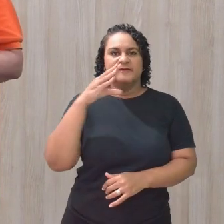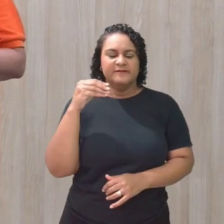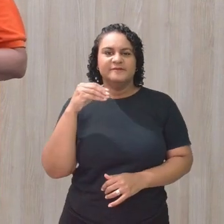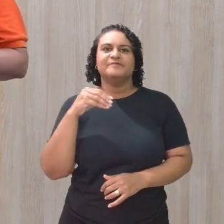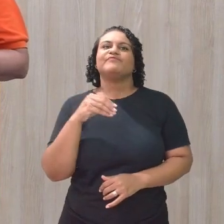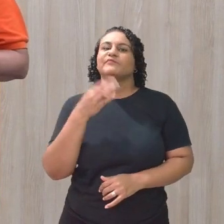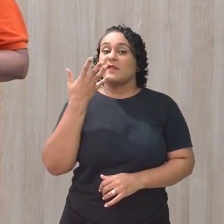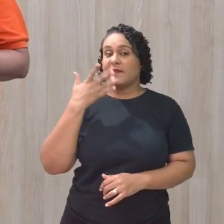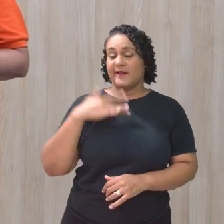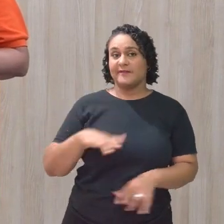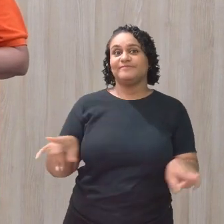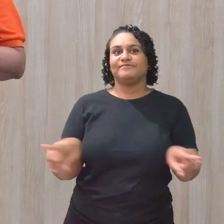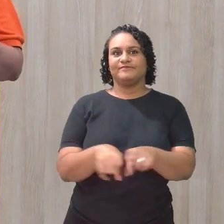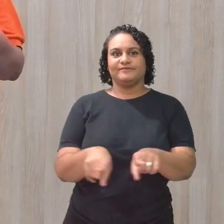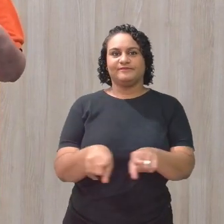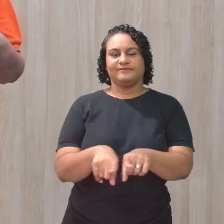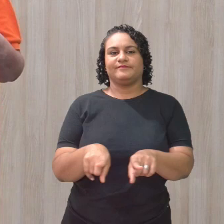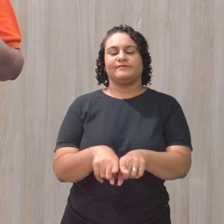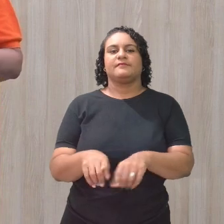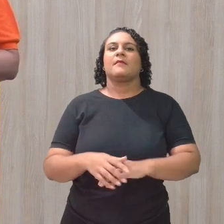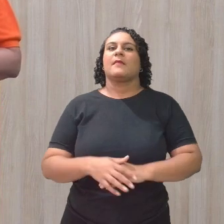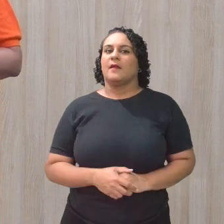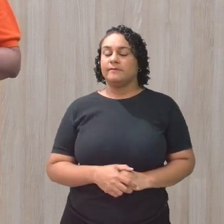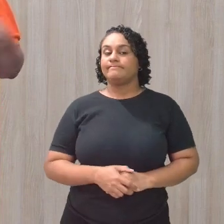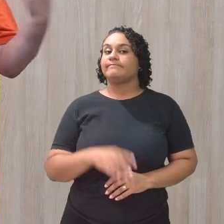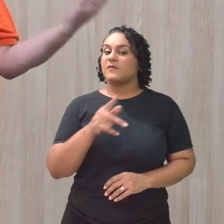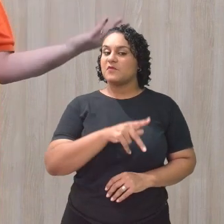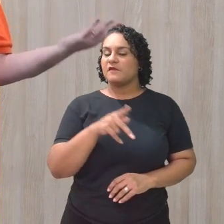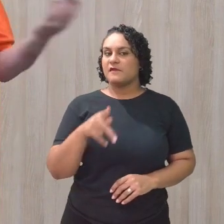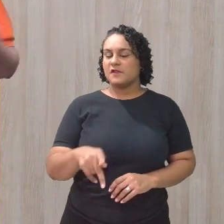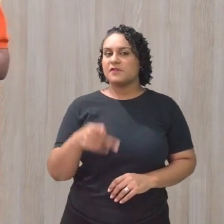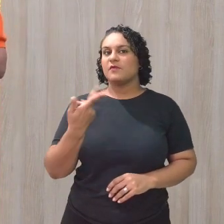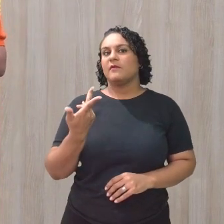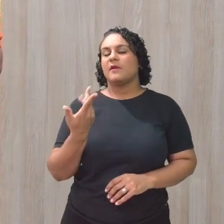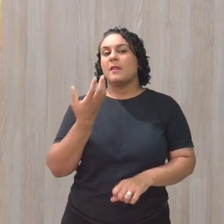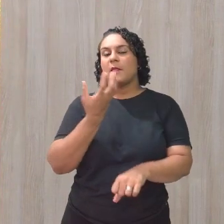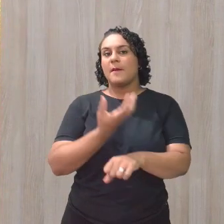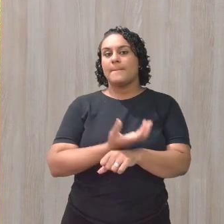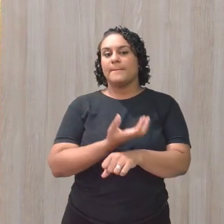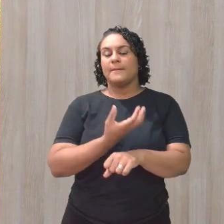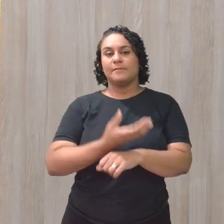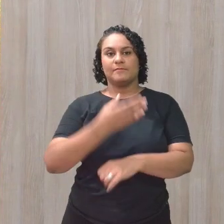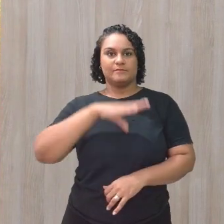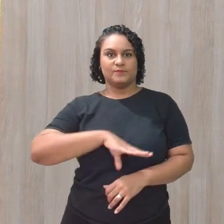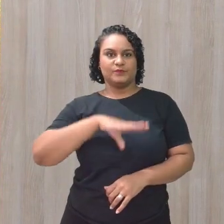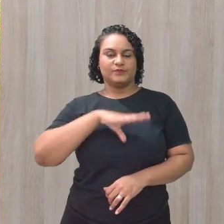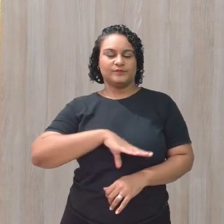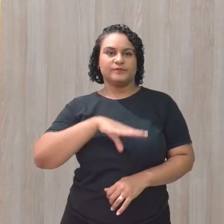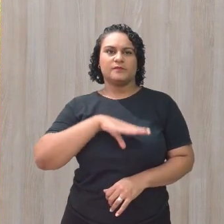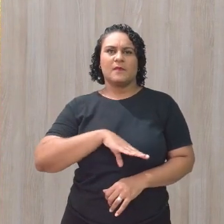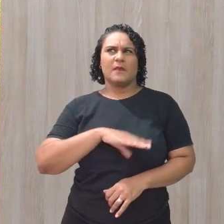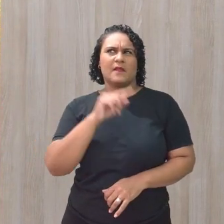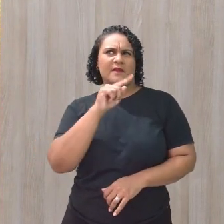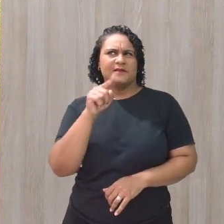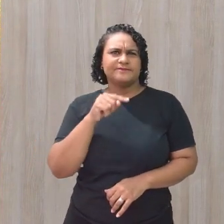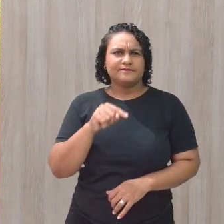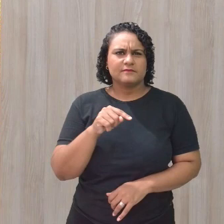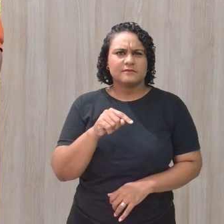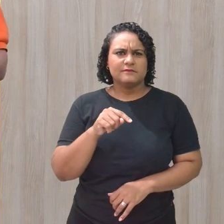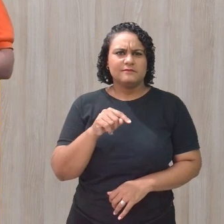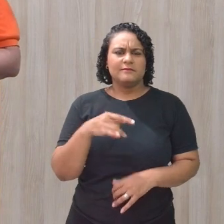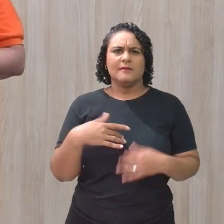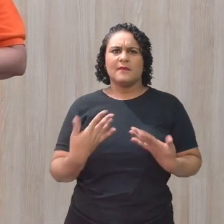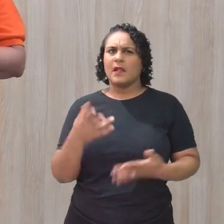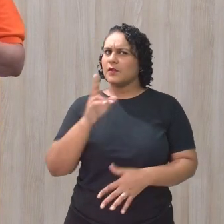convivem também. E aí a professora de língua portuguesa, as professoras que estão aqui, será que elas